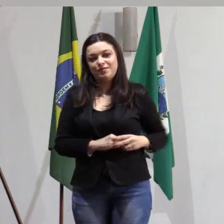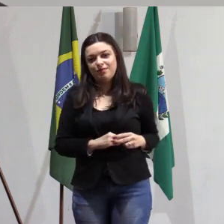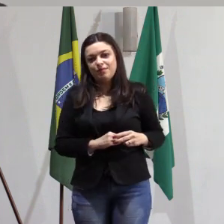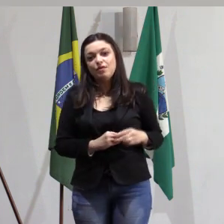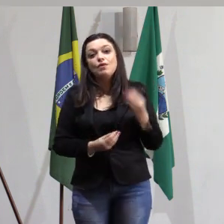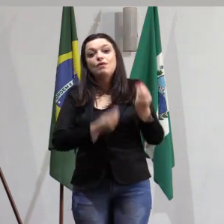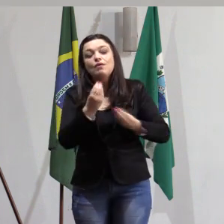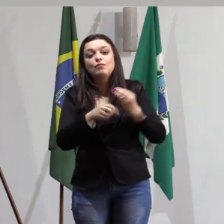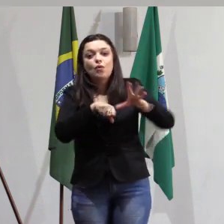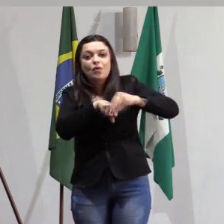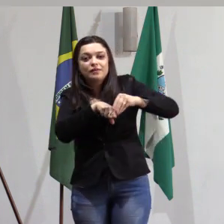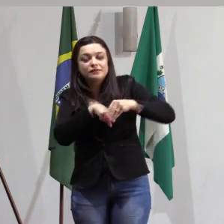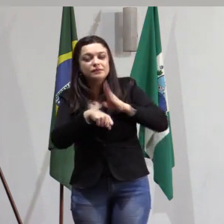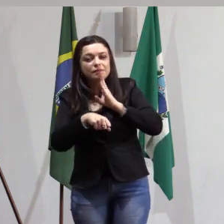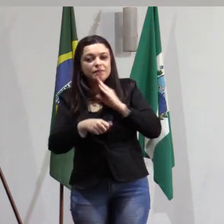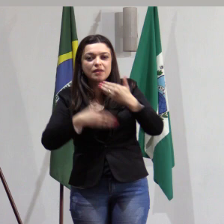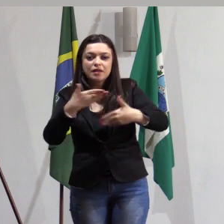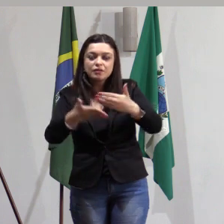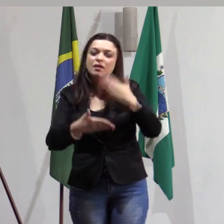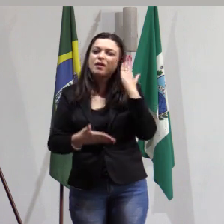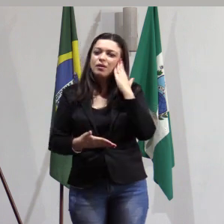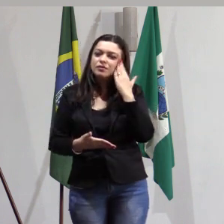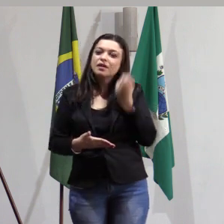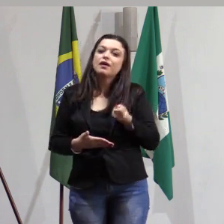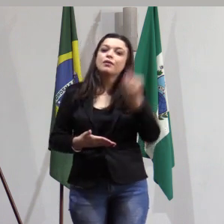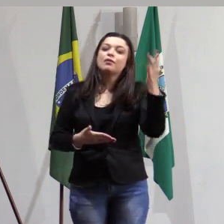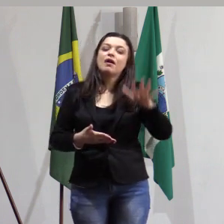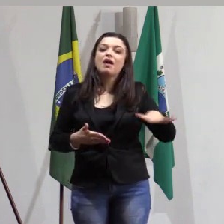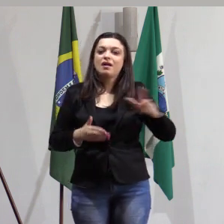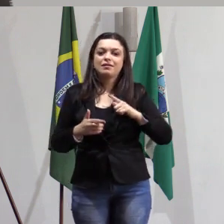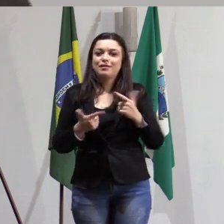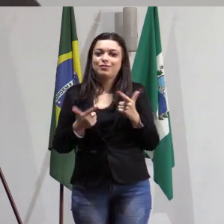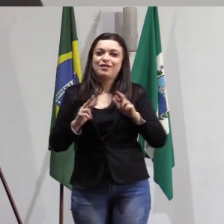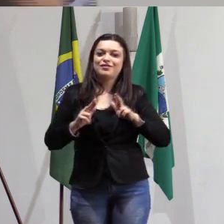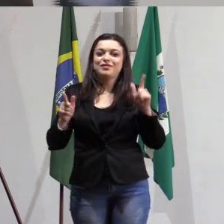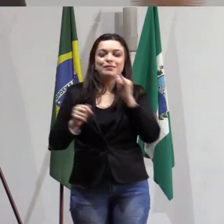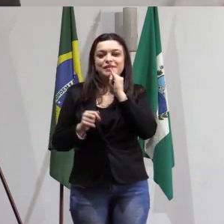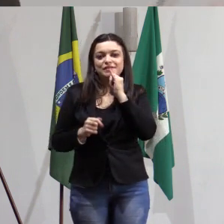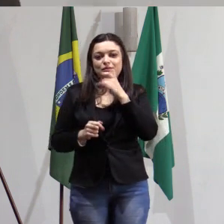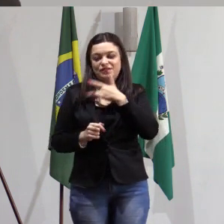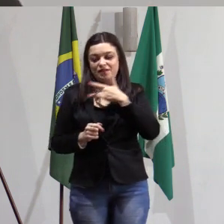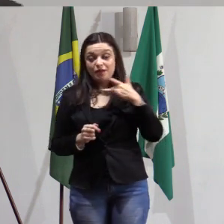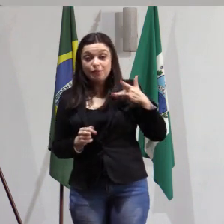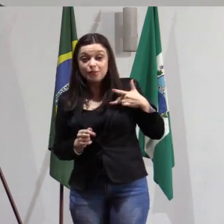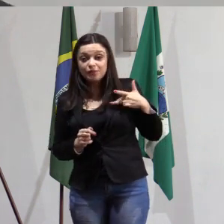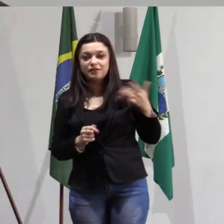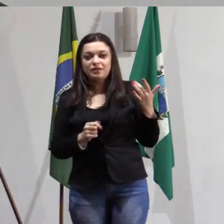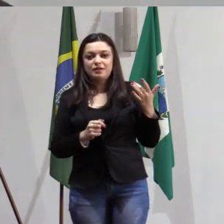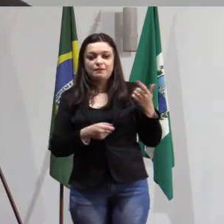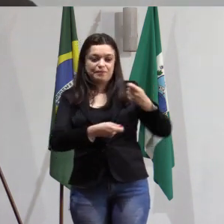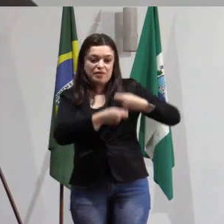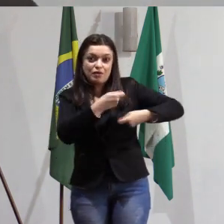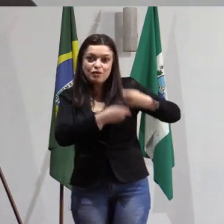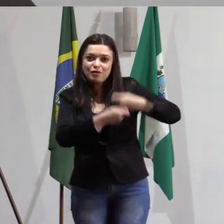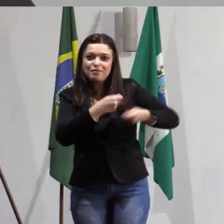diferença. Em tantas outras áreas, na tecnologia, na saúde, nas agrárias, emblematicamente, fazem